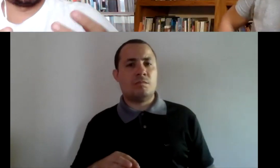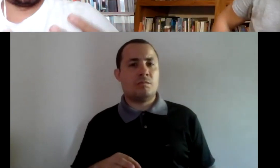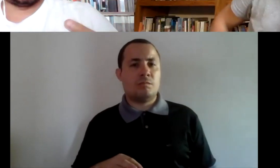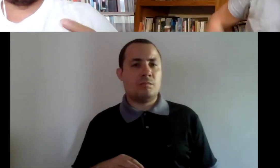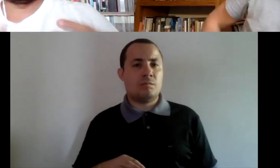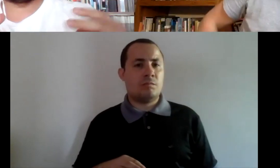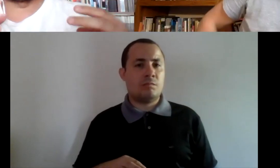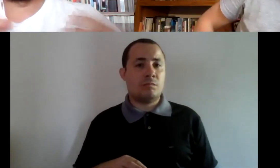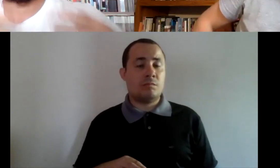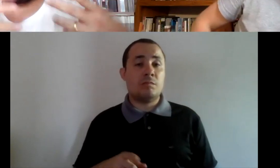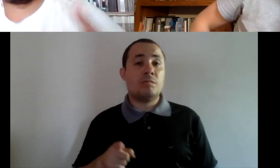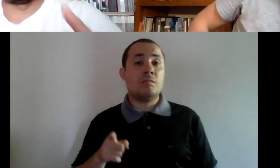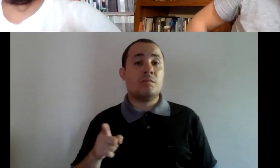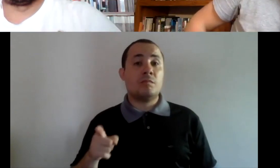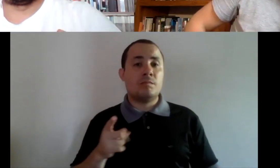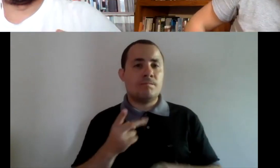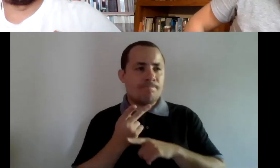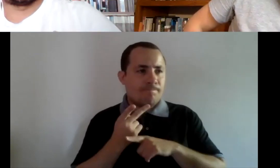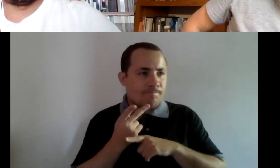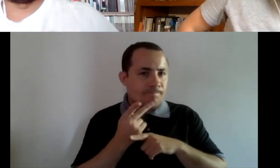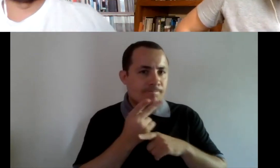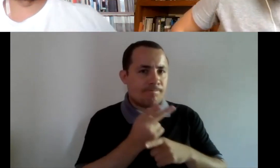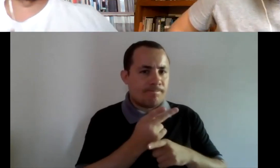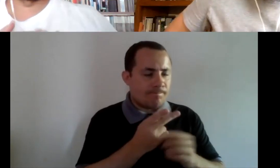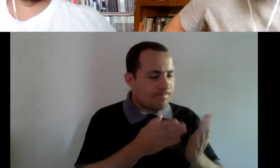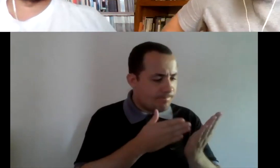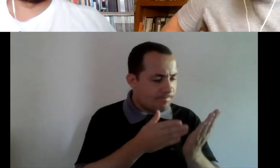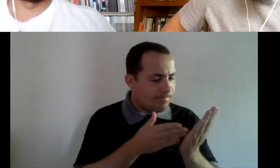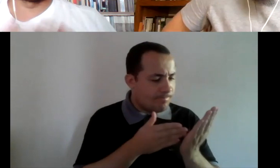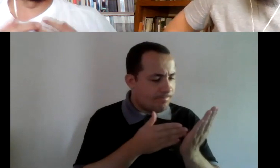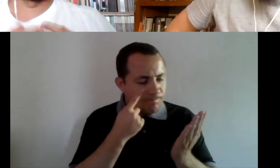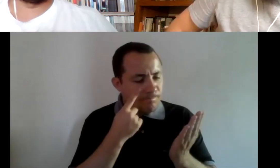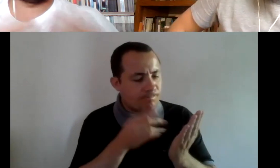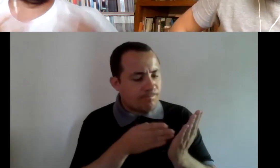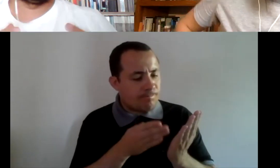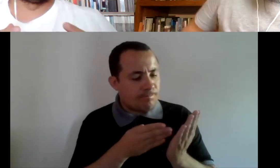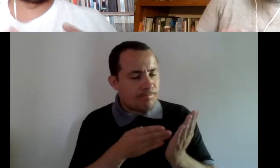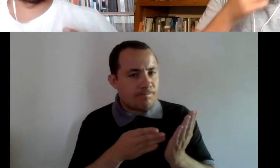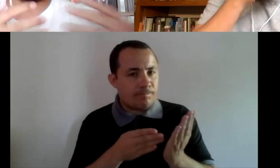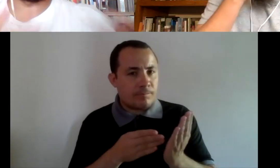ler. Ele vai buscar algo no livro. Então, se fosse falar um livro de